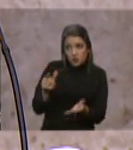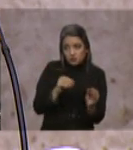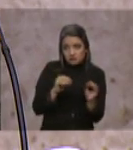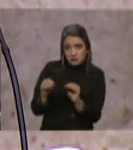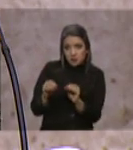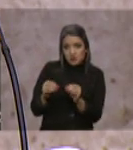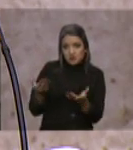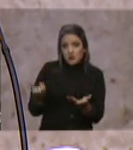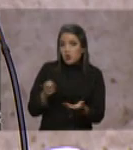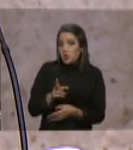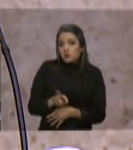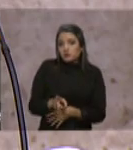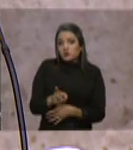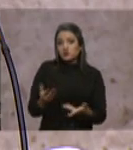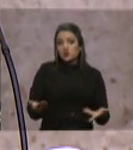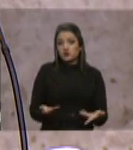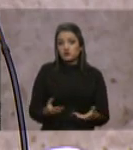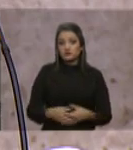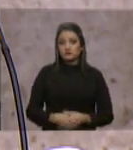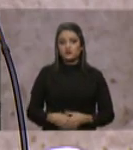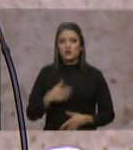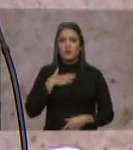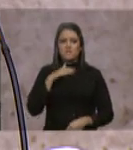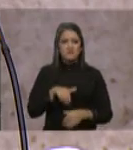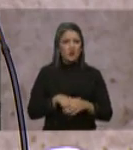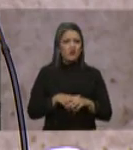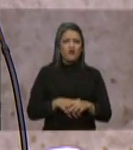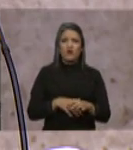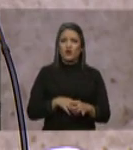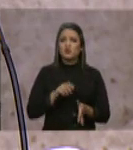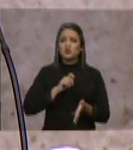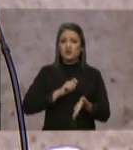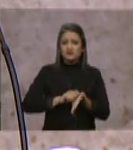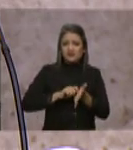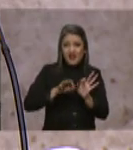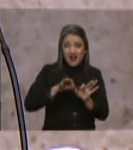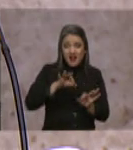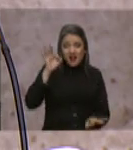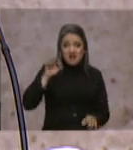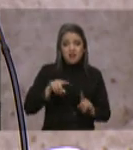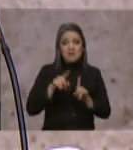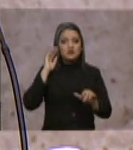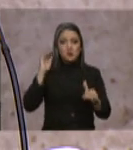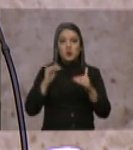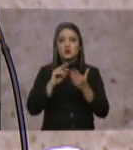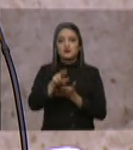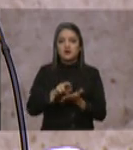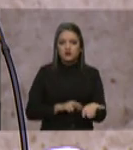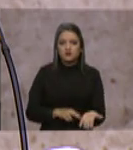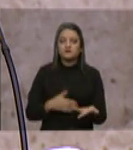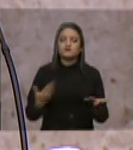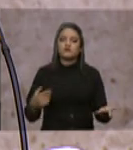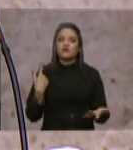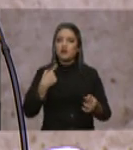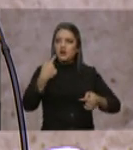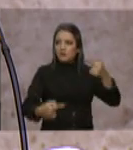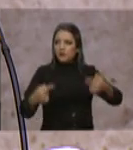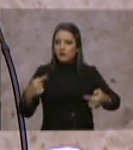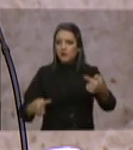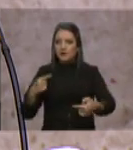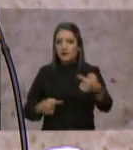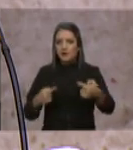Eu por exemplo tenho voto escrito longo acompanhando também o relator né então diante de todos esses debates não